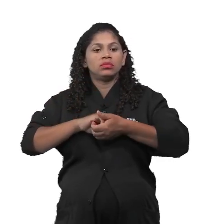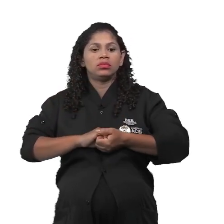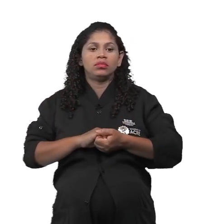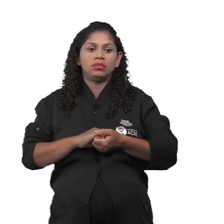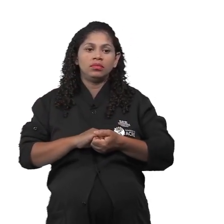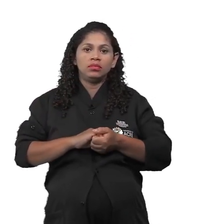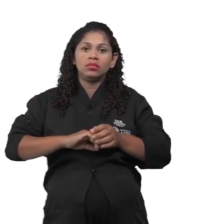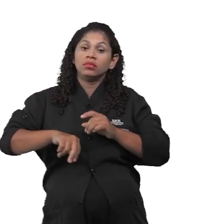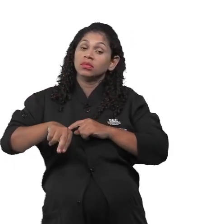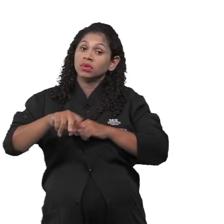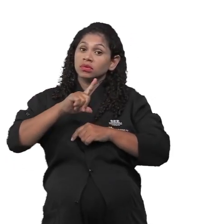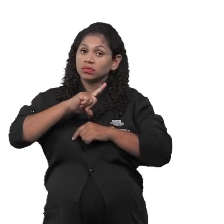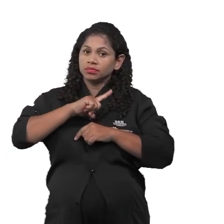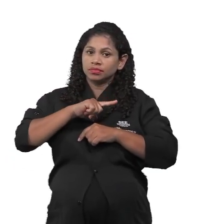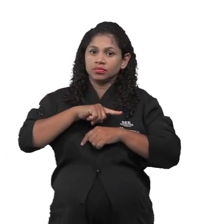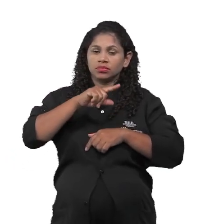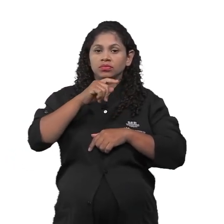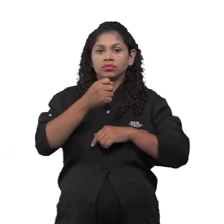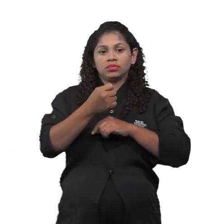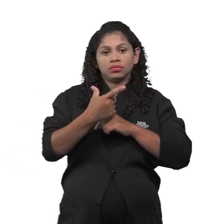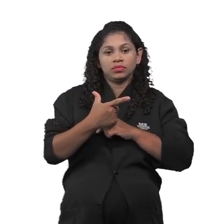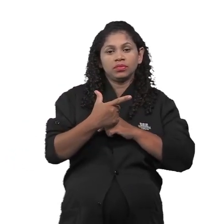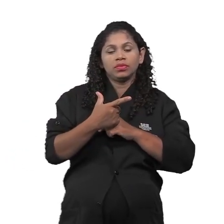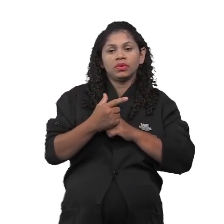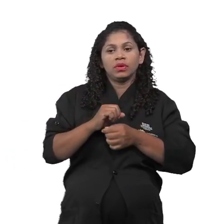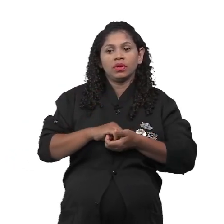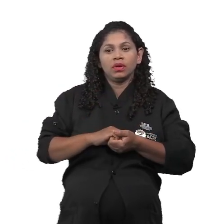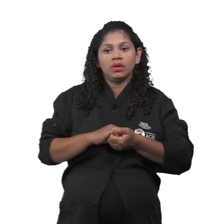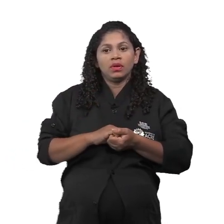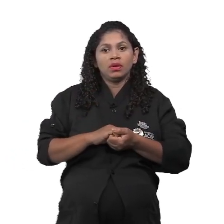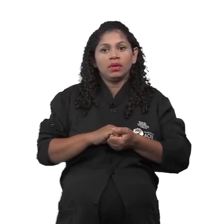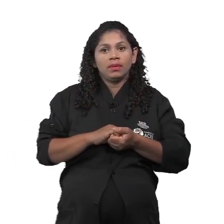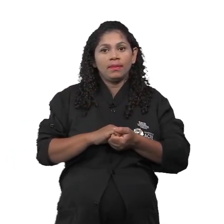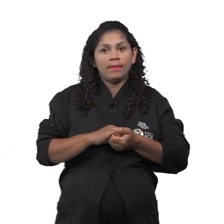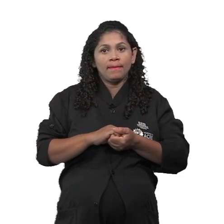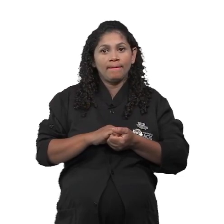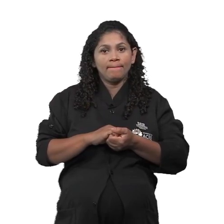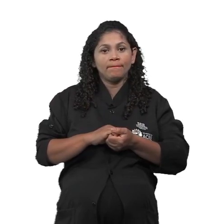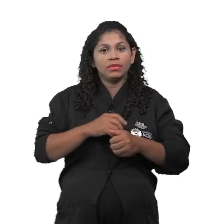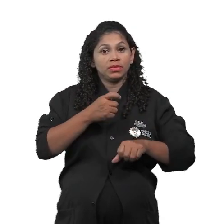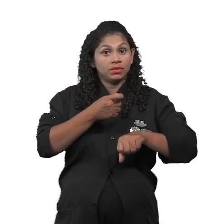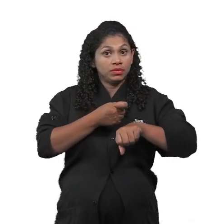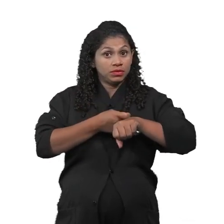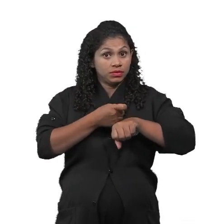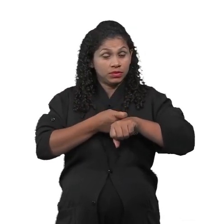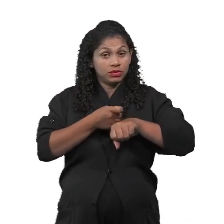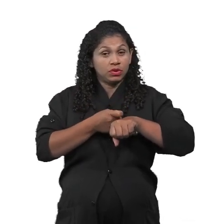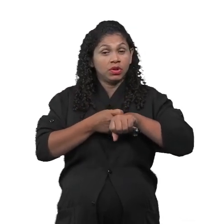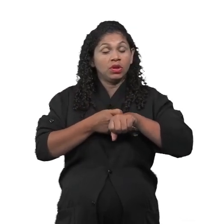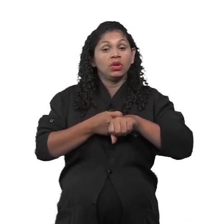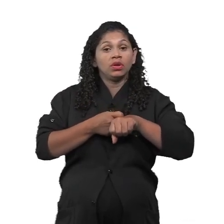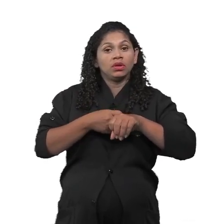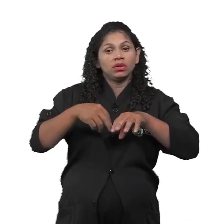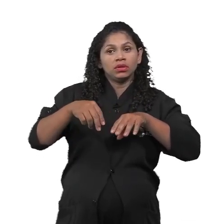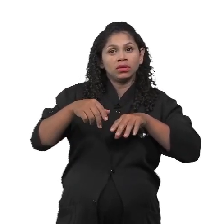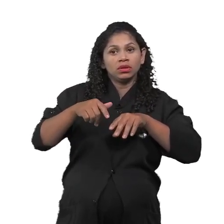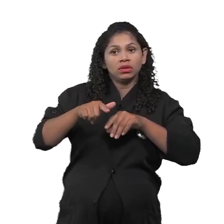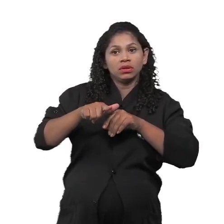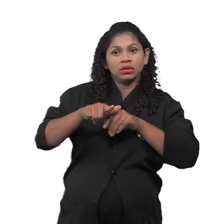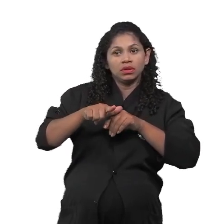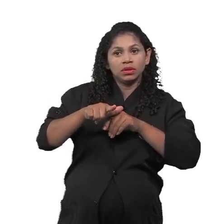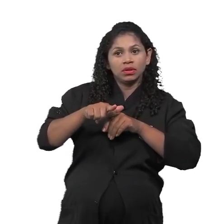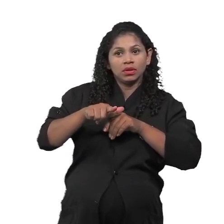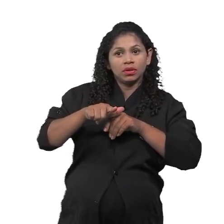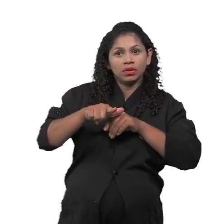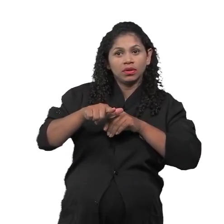medicamentos. Então, a gente tem os medicamentos que são formulados ali na sua forma sólida, líquida e semissólida, né? E